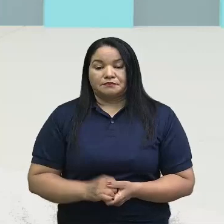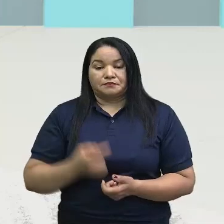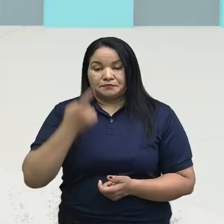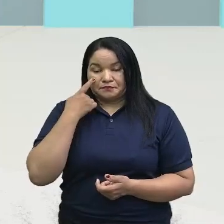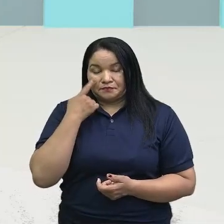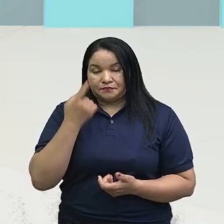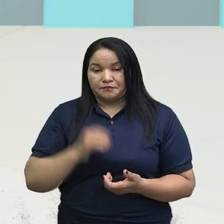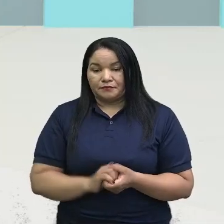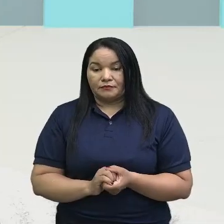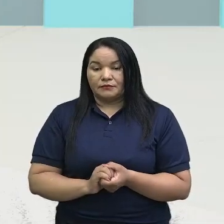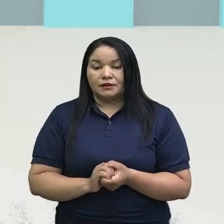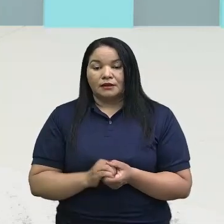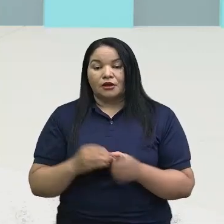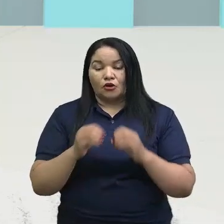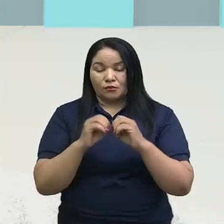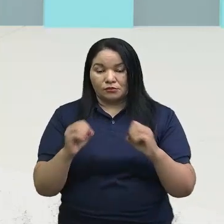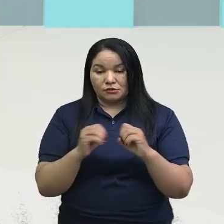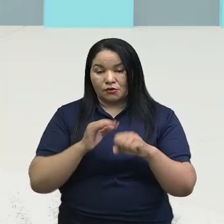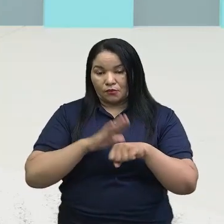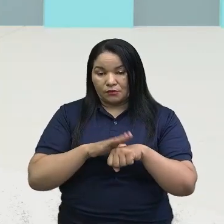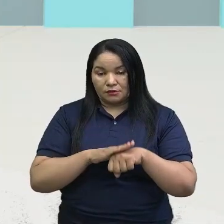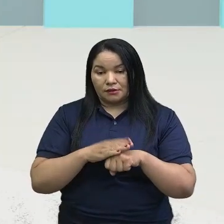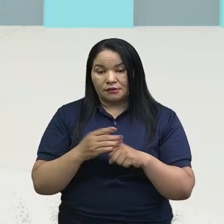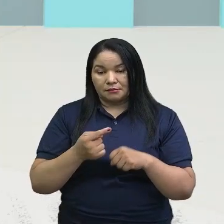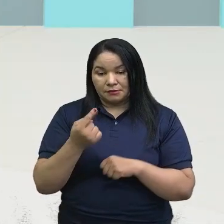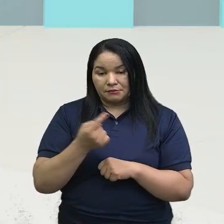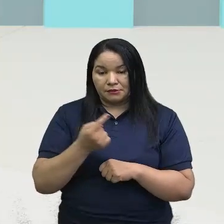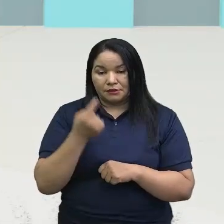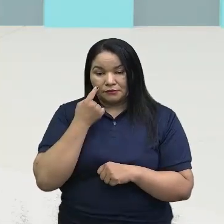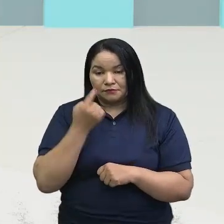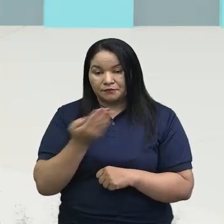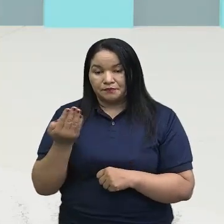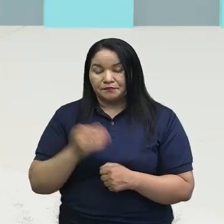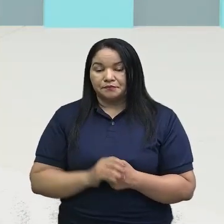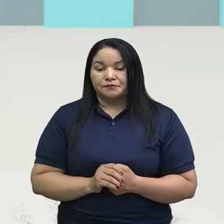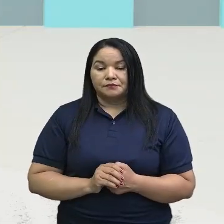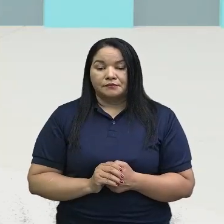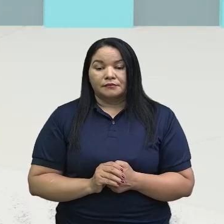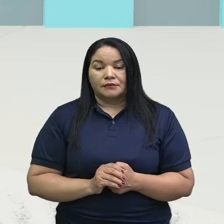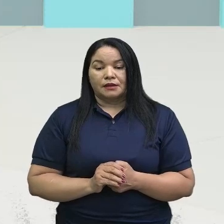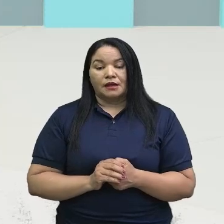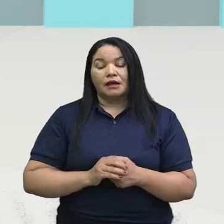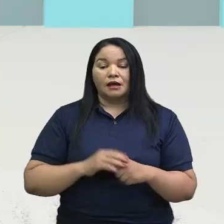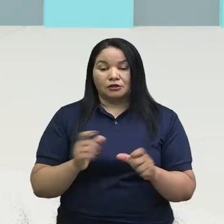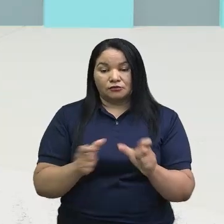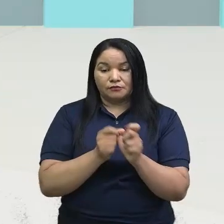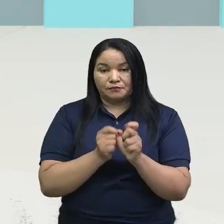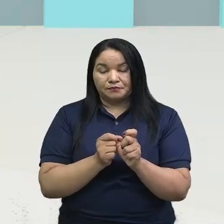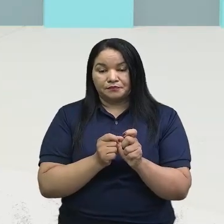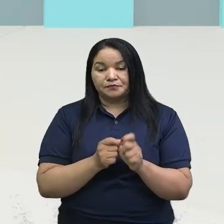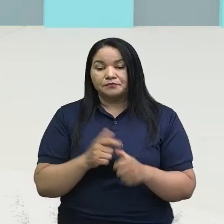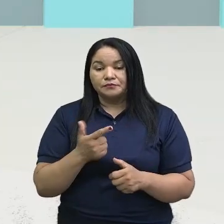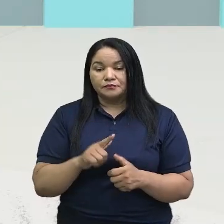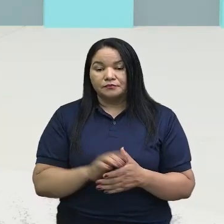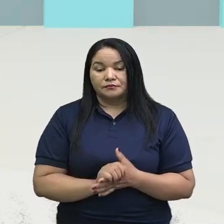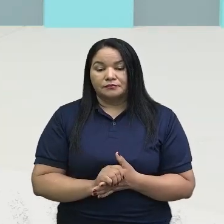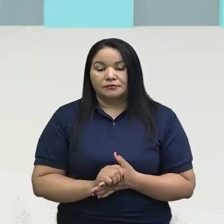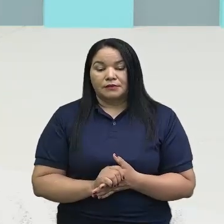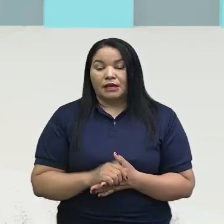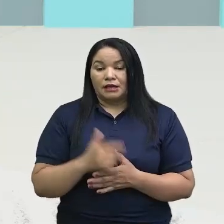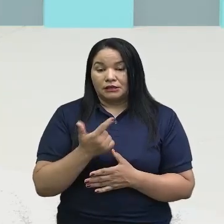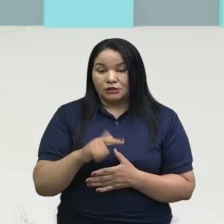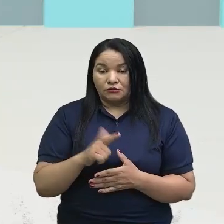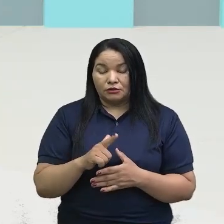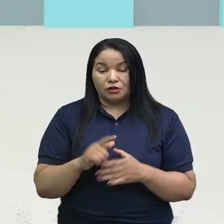orações coordenadas. A primeira, né? As assindéticas. As assindéticas são aquelas que não possuem em